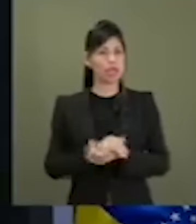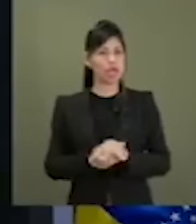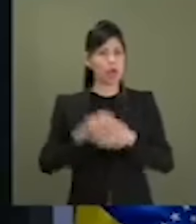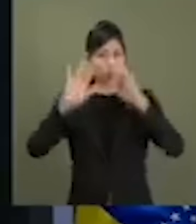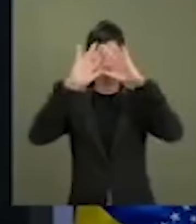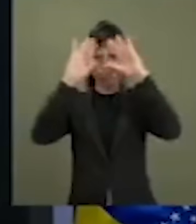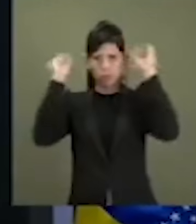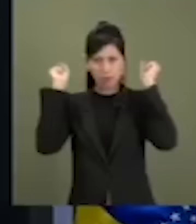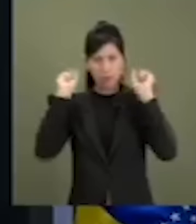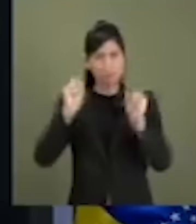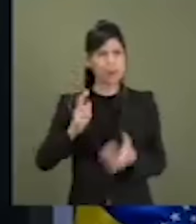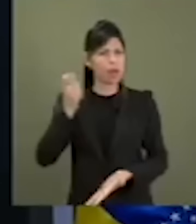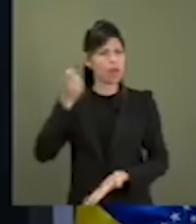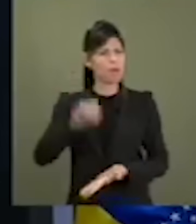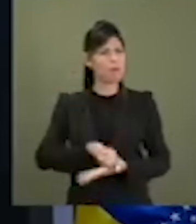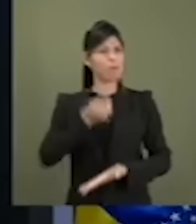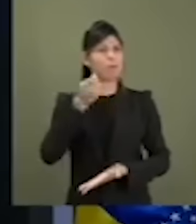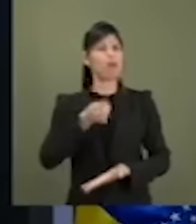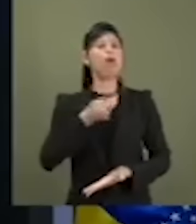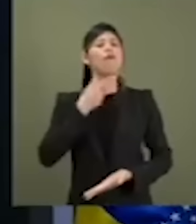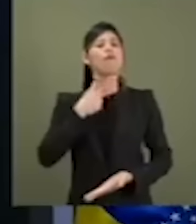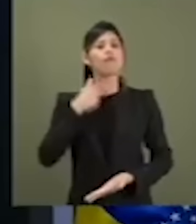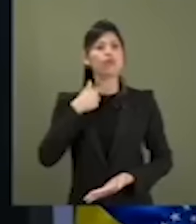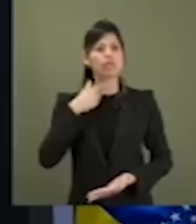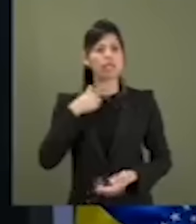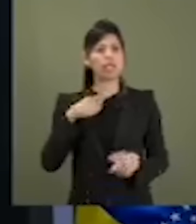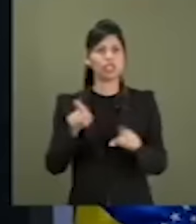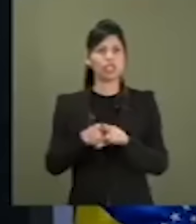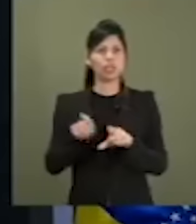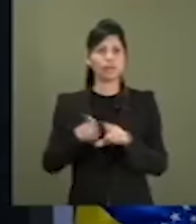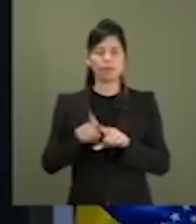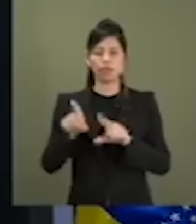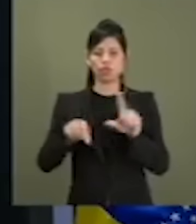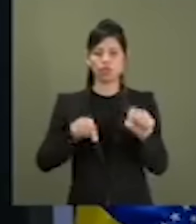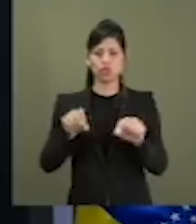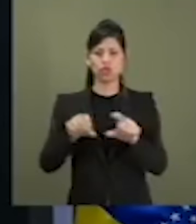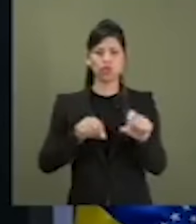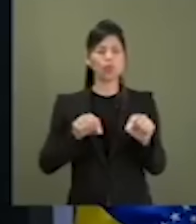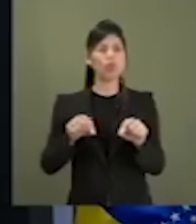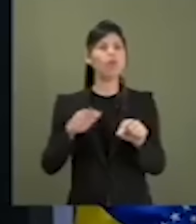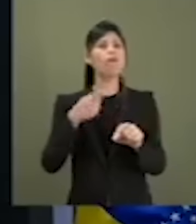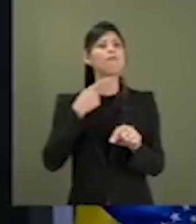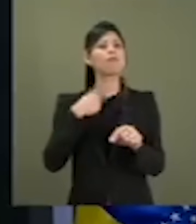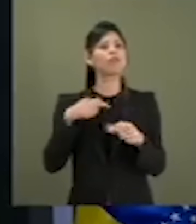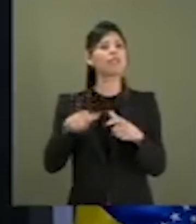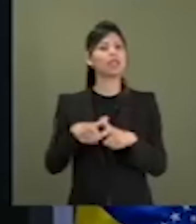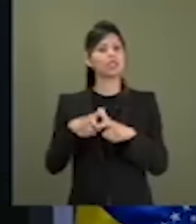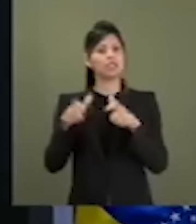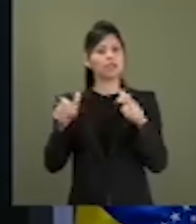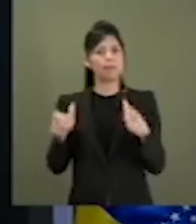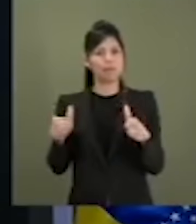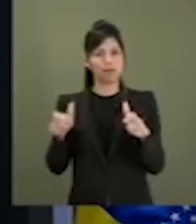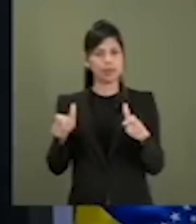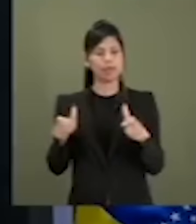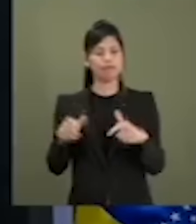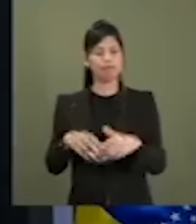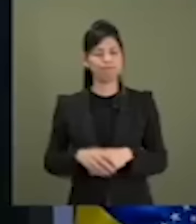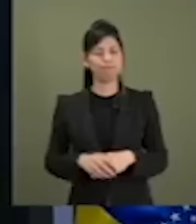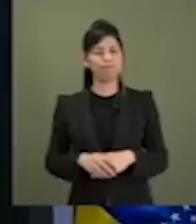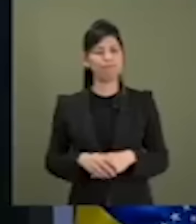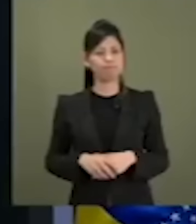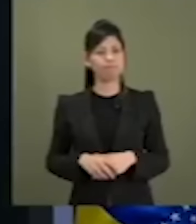as suas vontades, as suas escolhas, a vontade da maioria. Em tempos que se prega